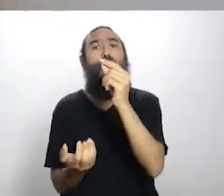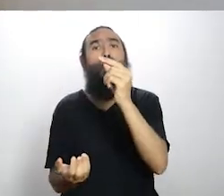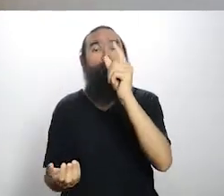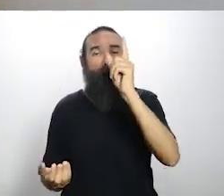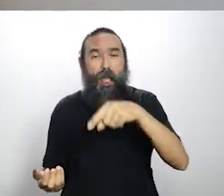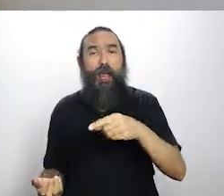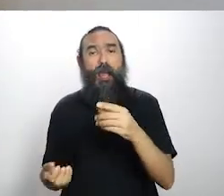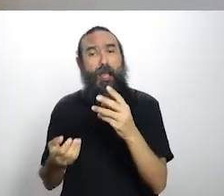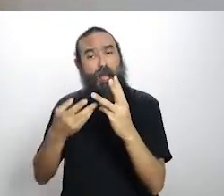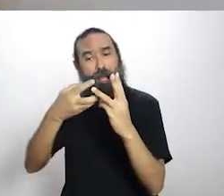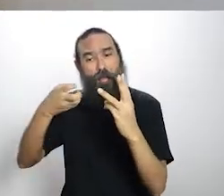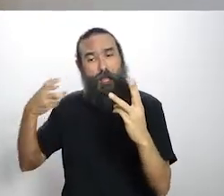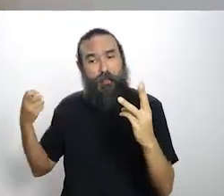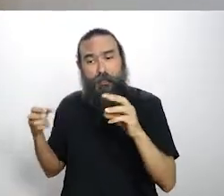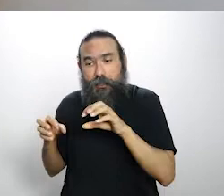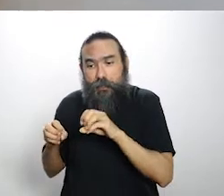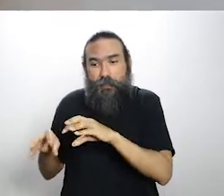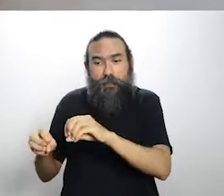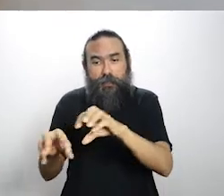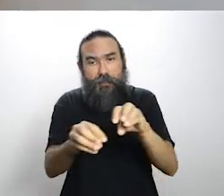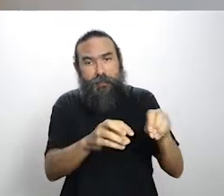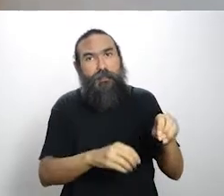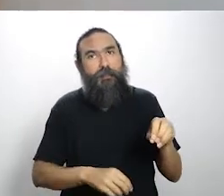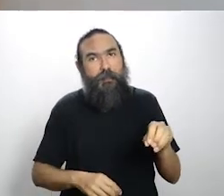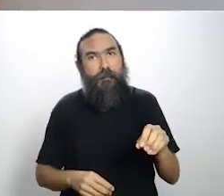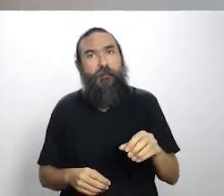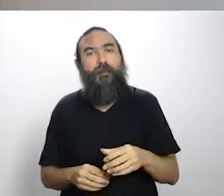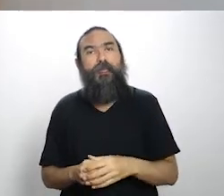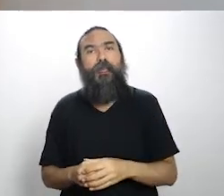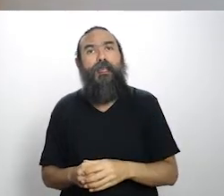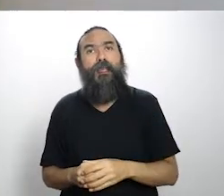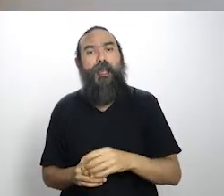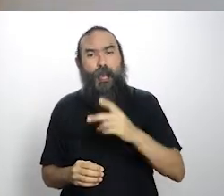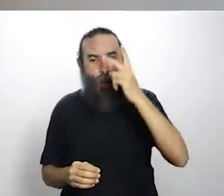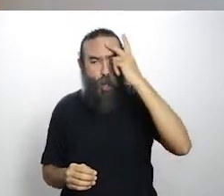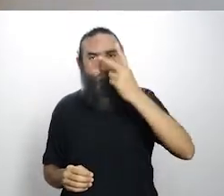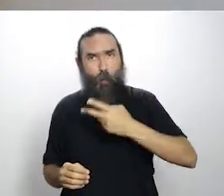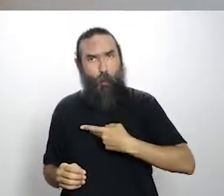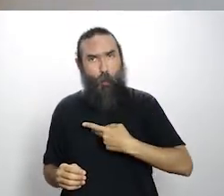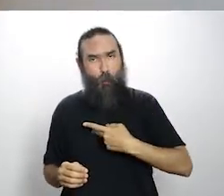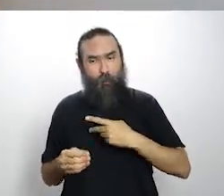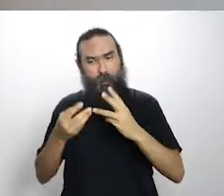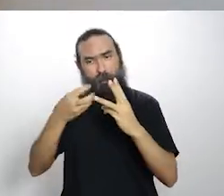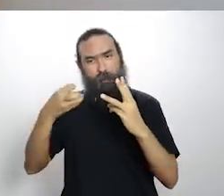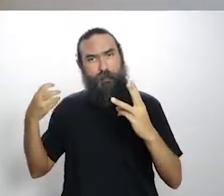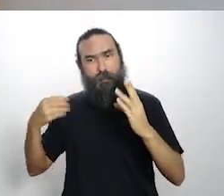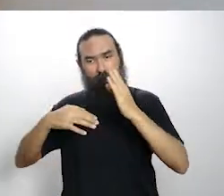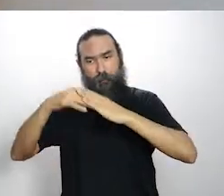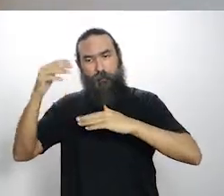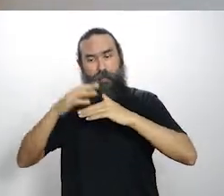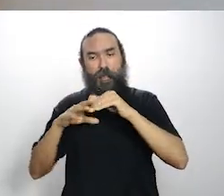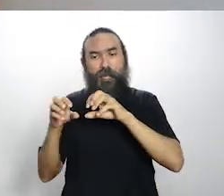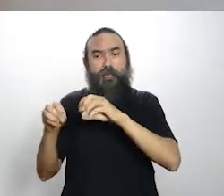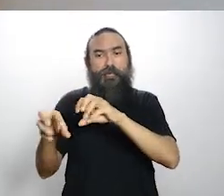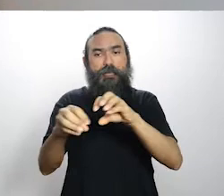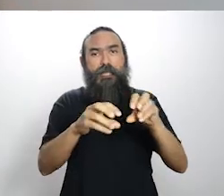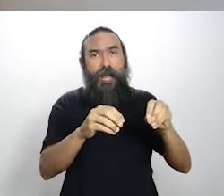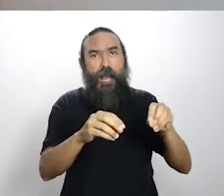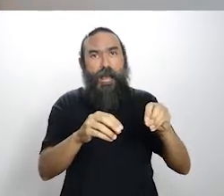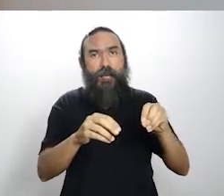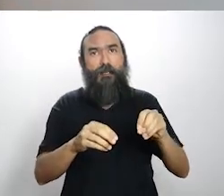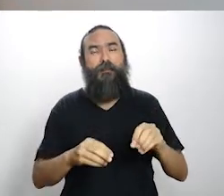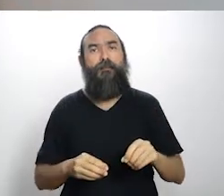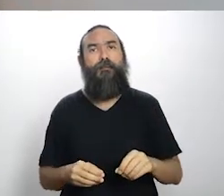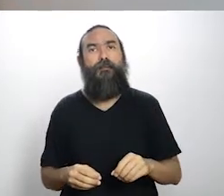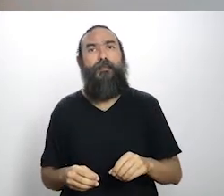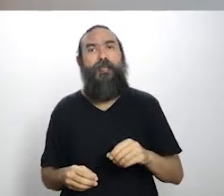que a autonomia da construção do currículo, do planejamento pedagógico da semana,